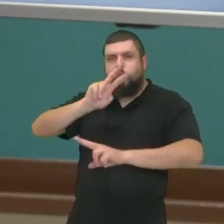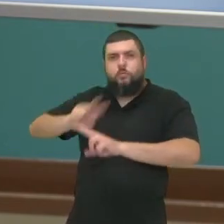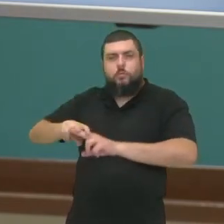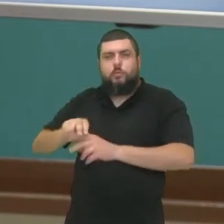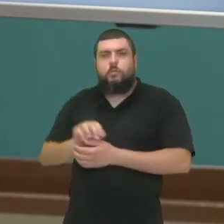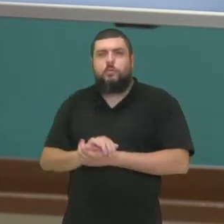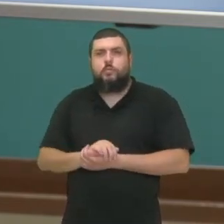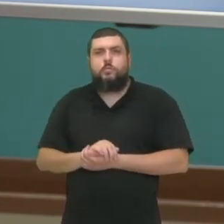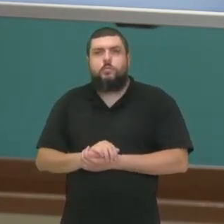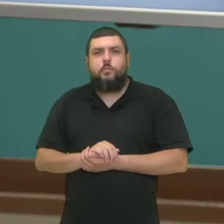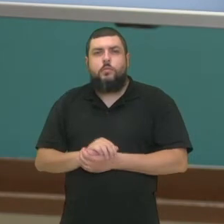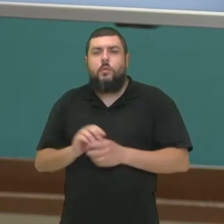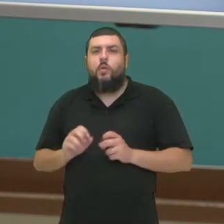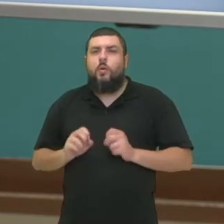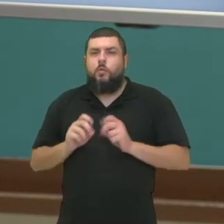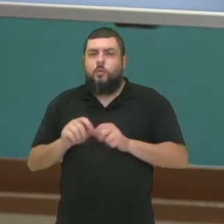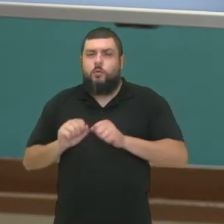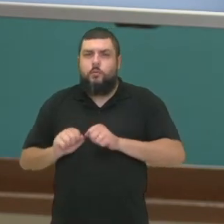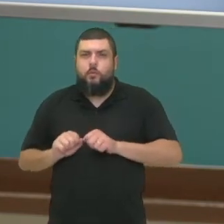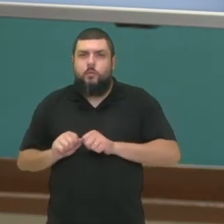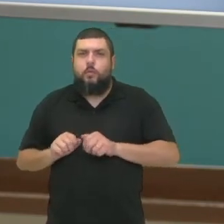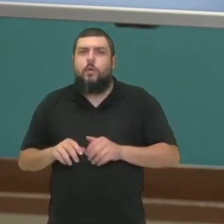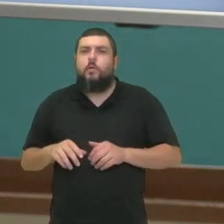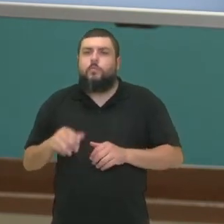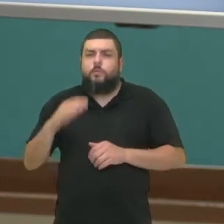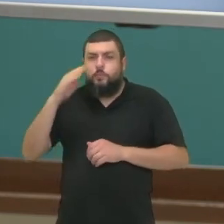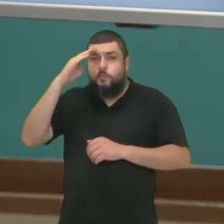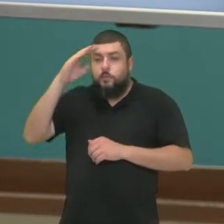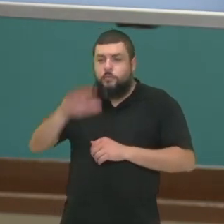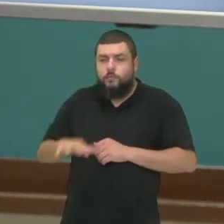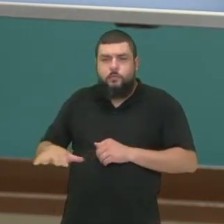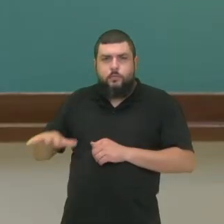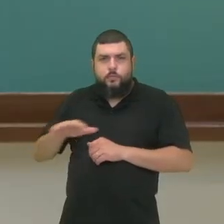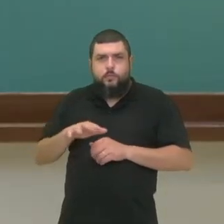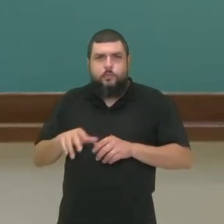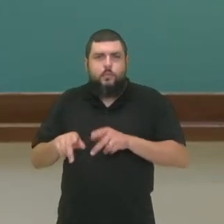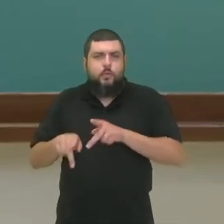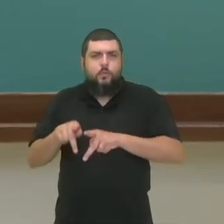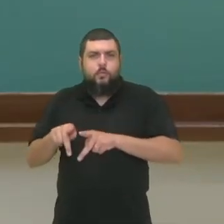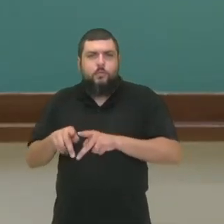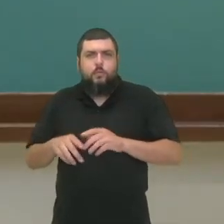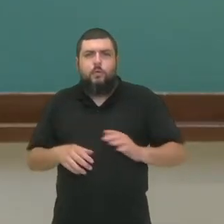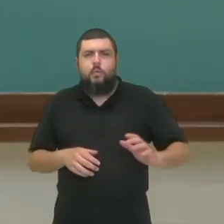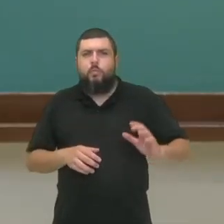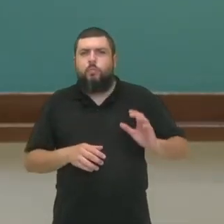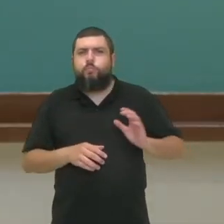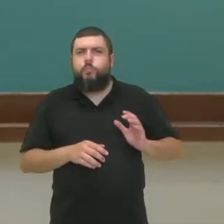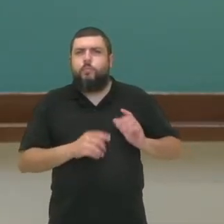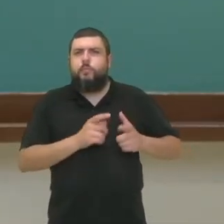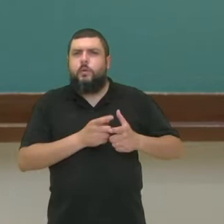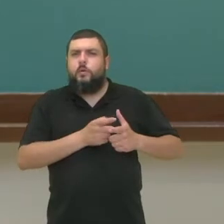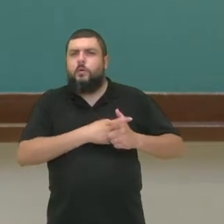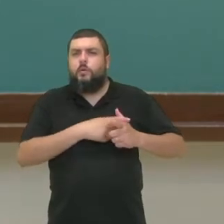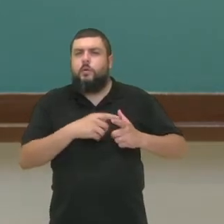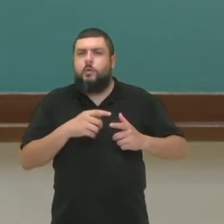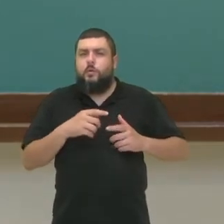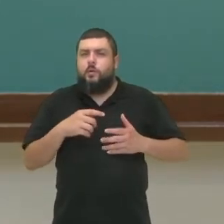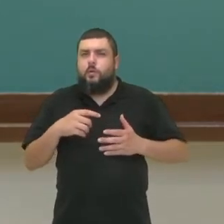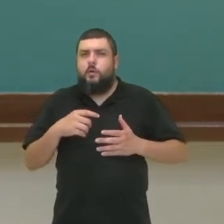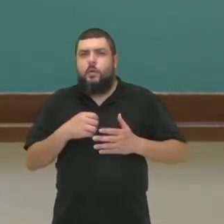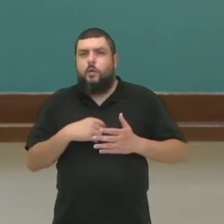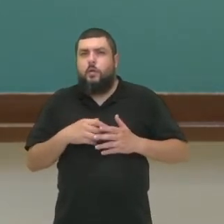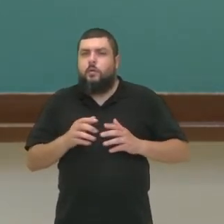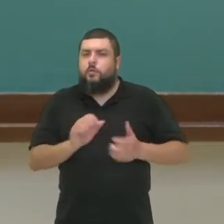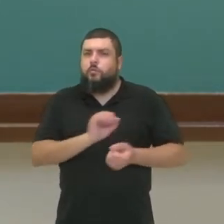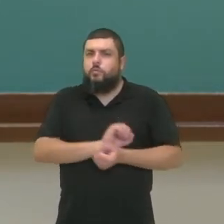por dívidas, principalmente dos plebeus. Patrícios ricos não eram escravizados, mas os plebeus poderiam acontecer. Em